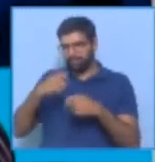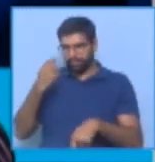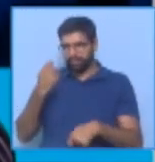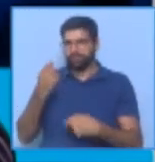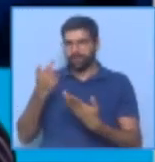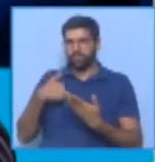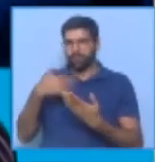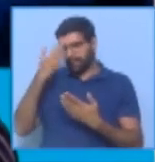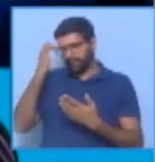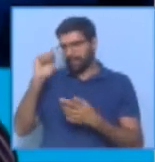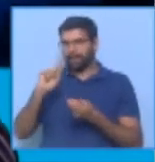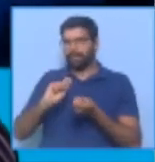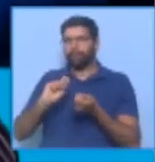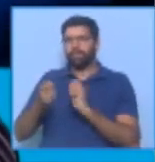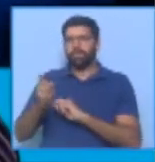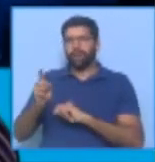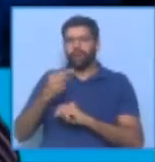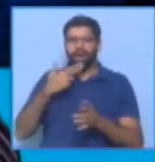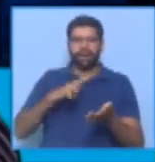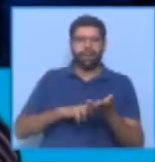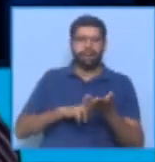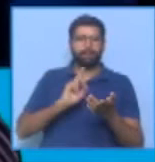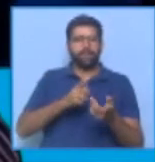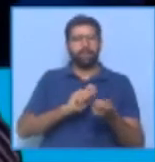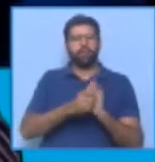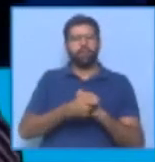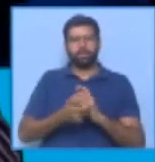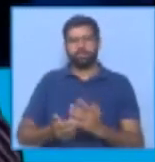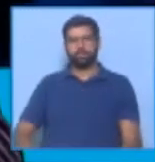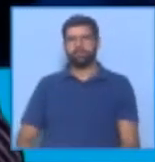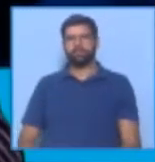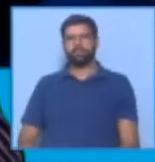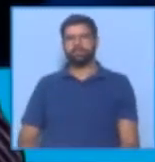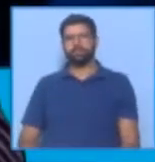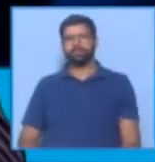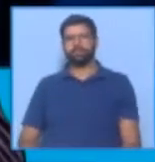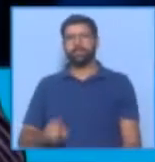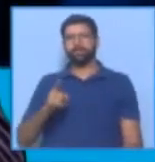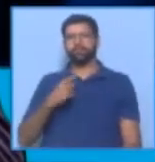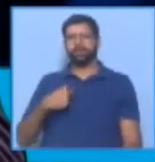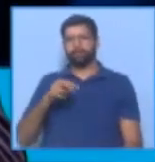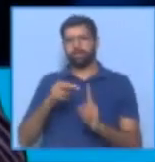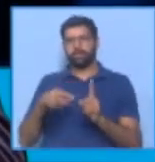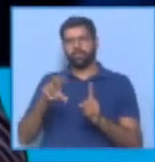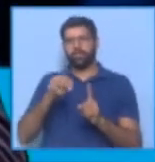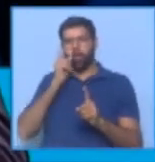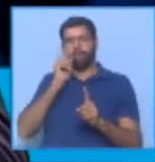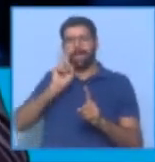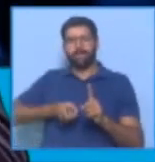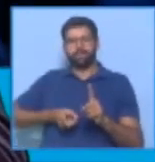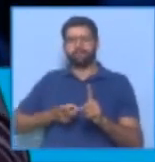a ideia que é corrigida ou que é posta em causa, é a realidade que precisa de ser modificada. E por isso, nesta nova perspectiva do que é o homem,